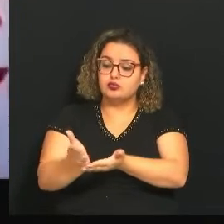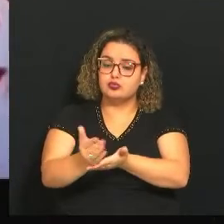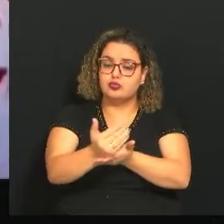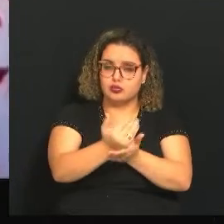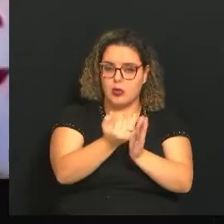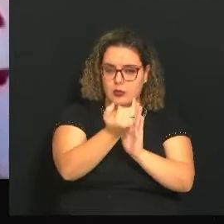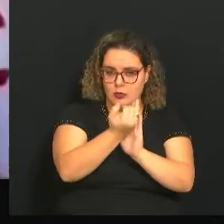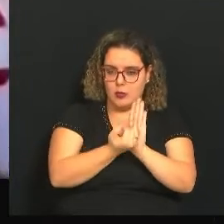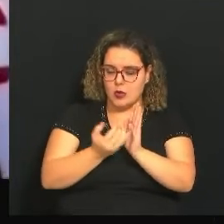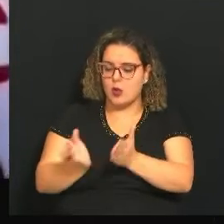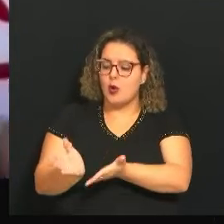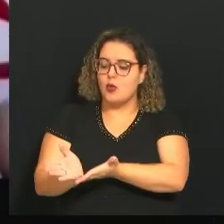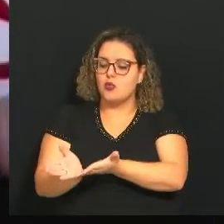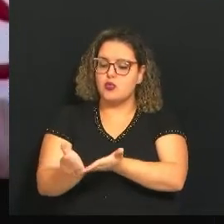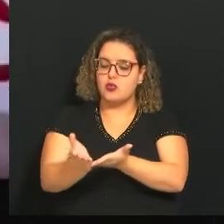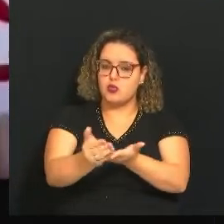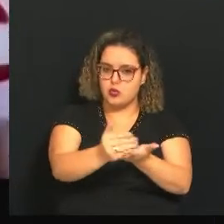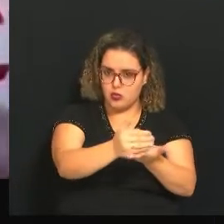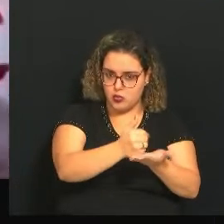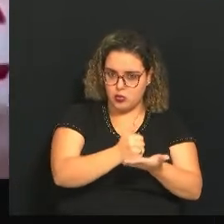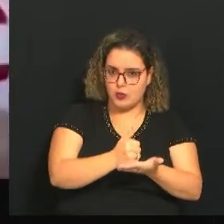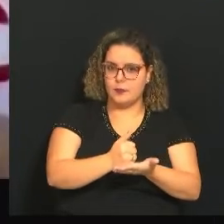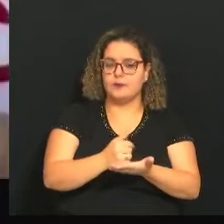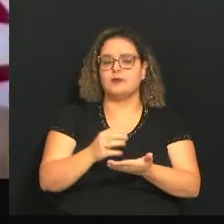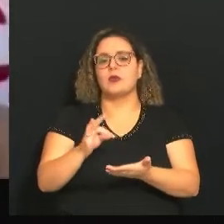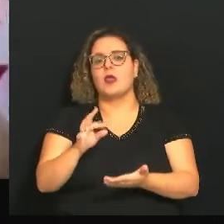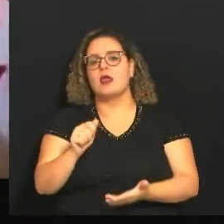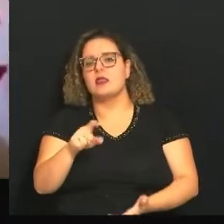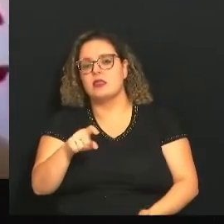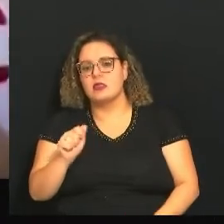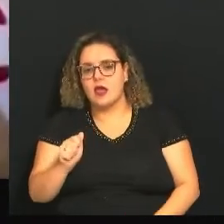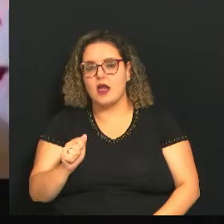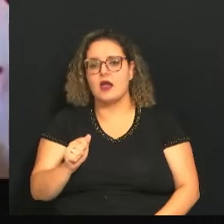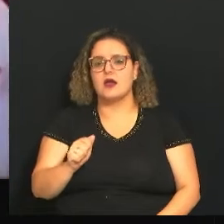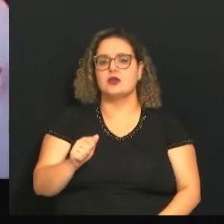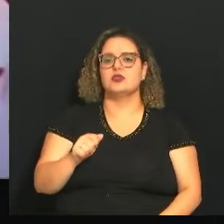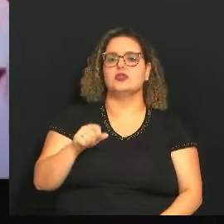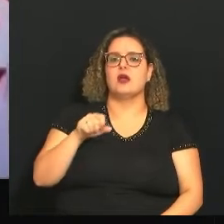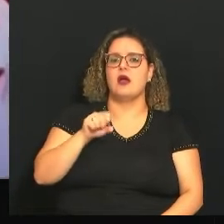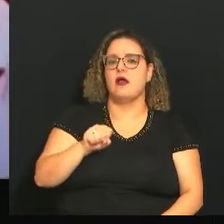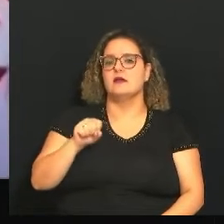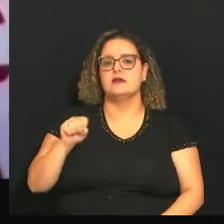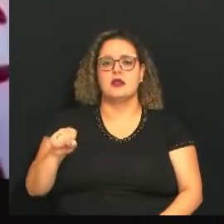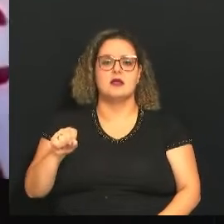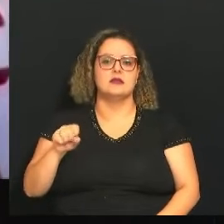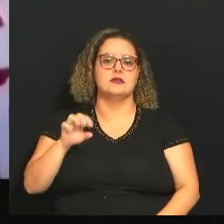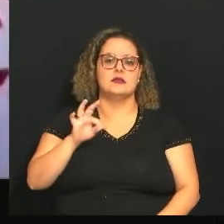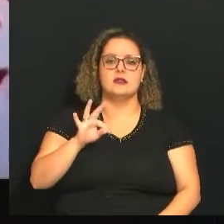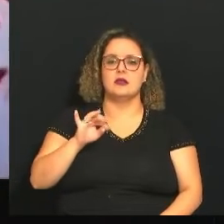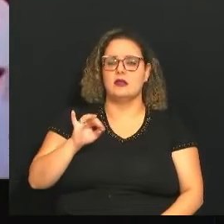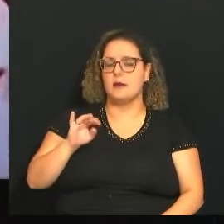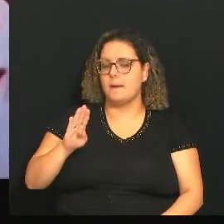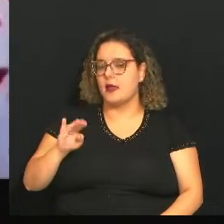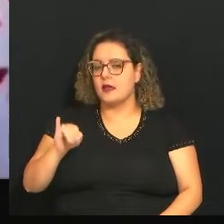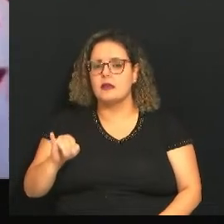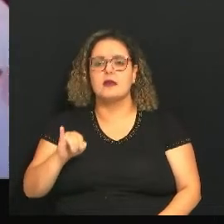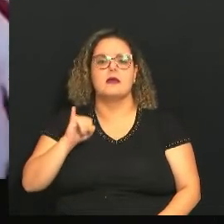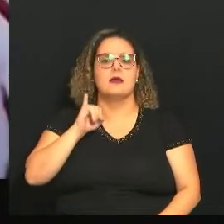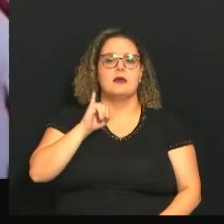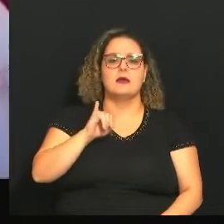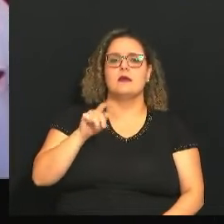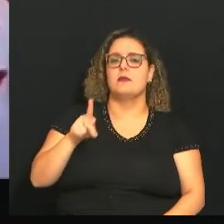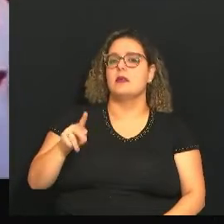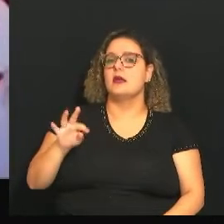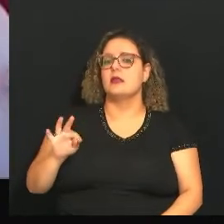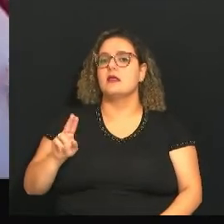está falando do quê? De taxas de IPTU, de ISS, de TBI, esse grupo, que a gente